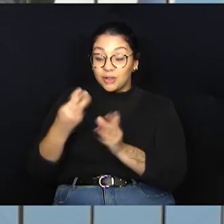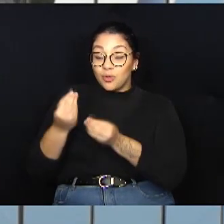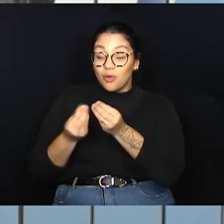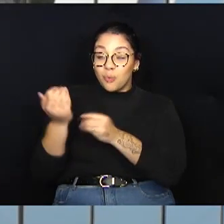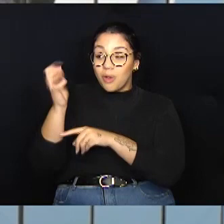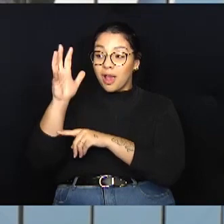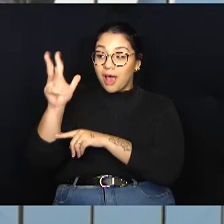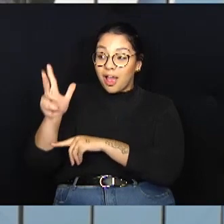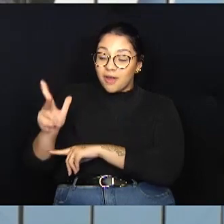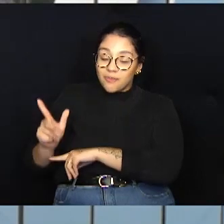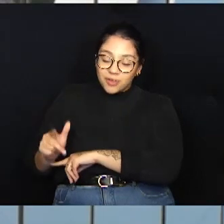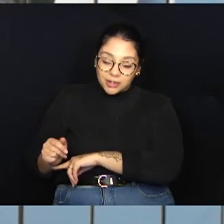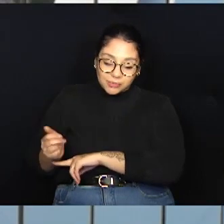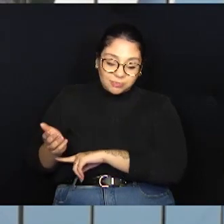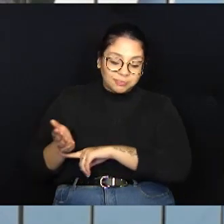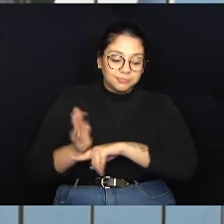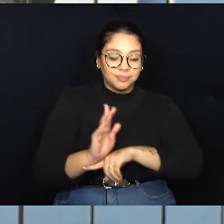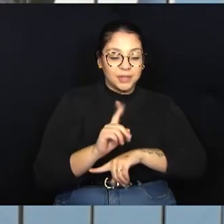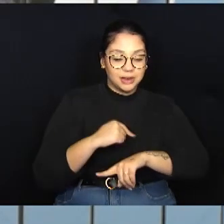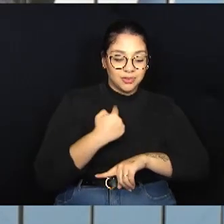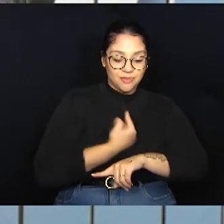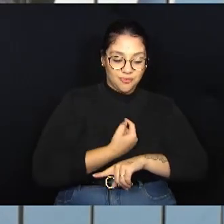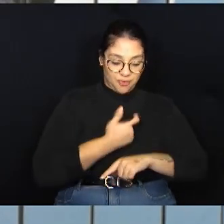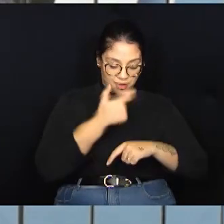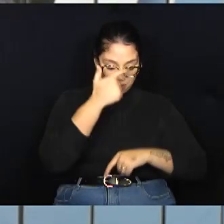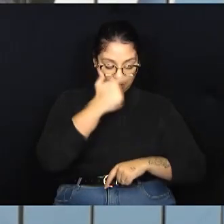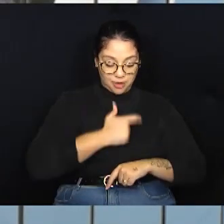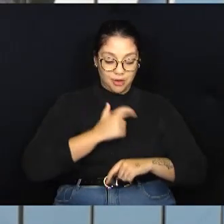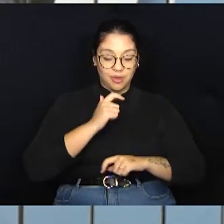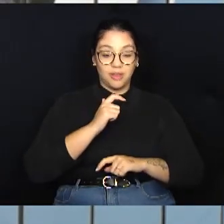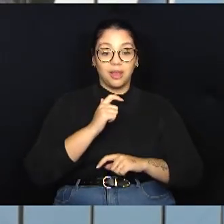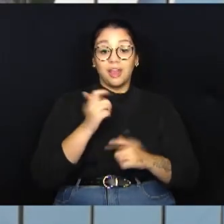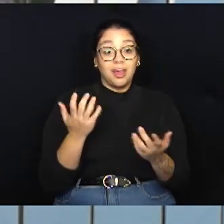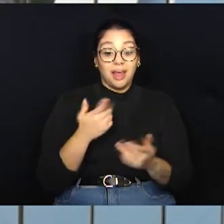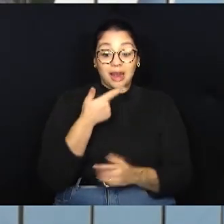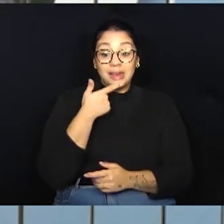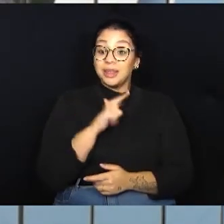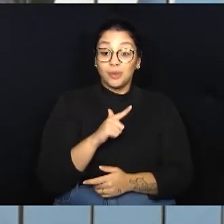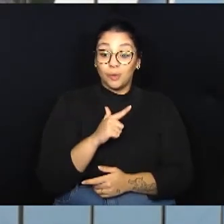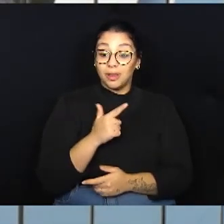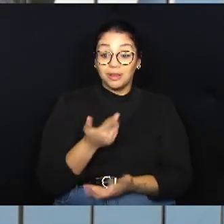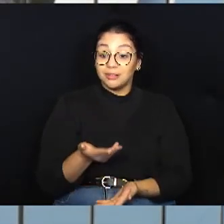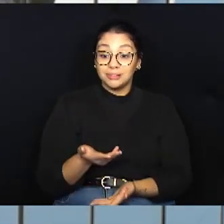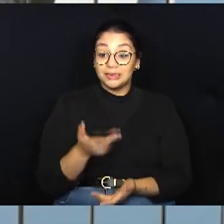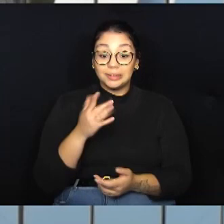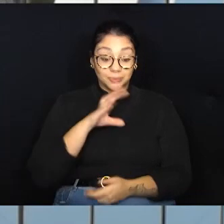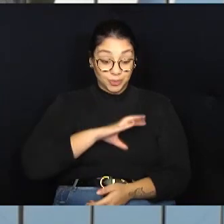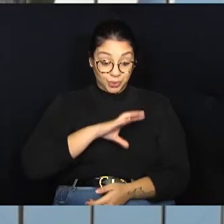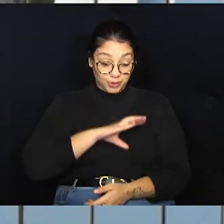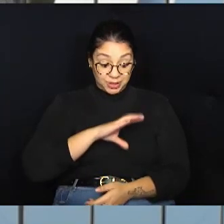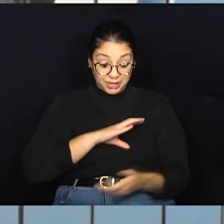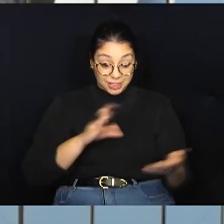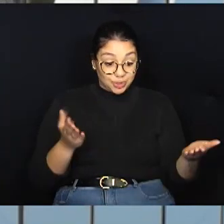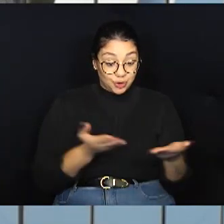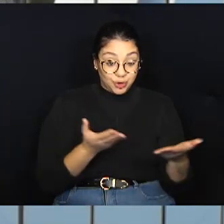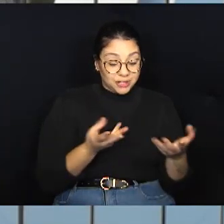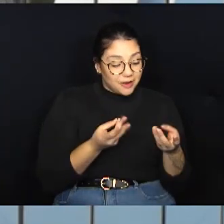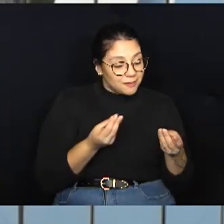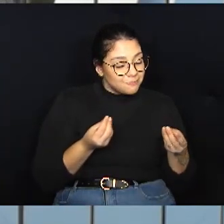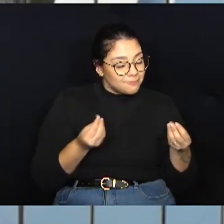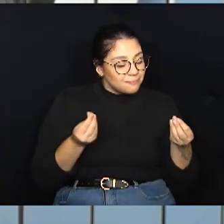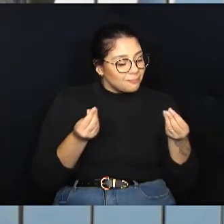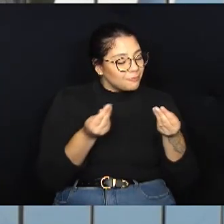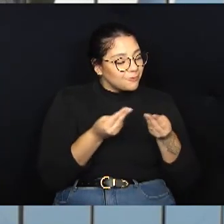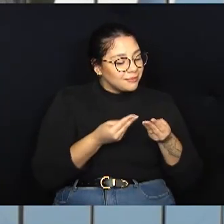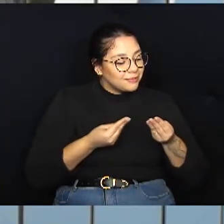o nosso ser brasileiro, como a África, até a língua nossa, a língua portuguesa do Brasil é amaciada graças